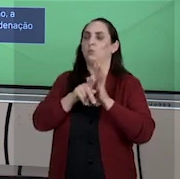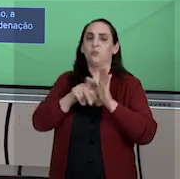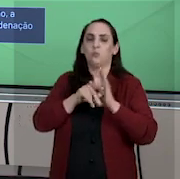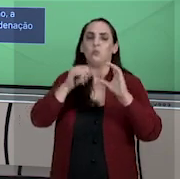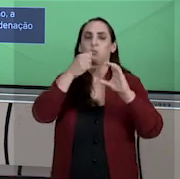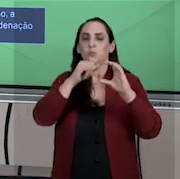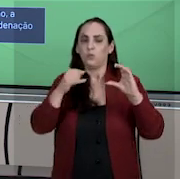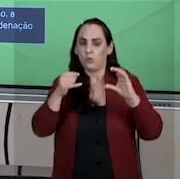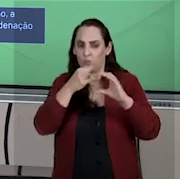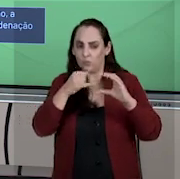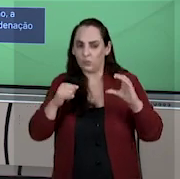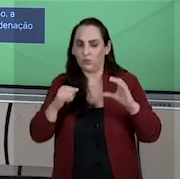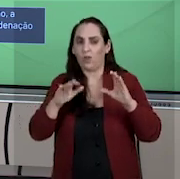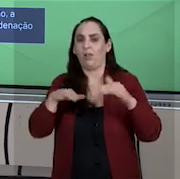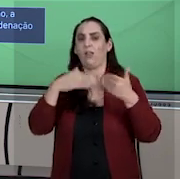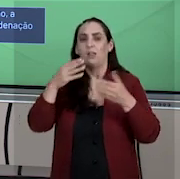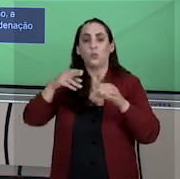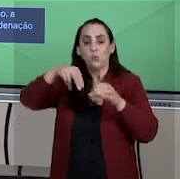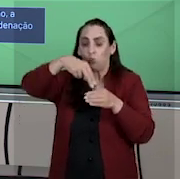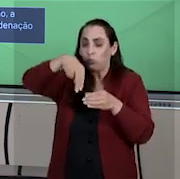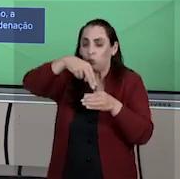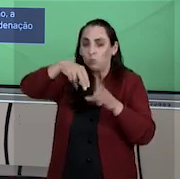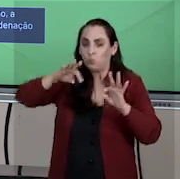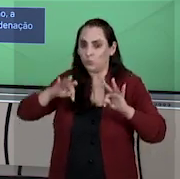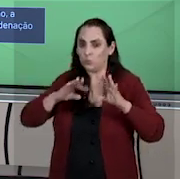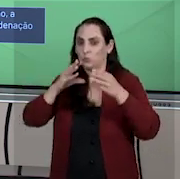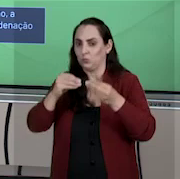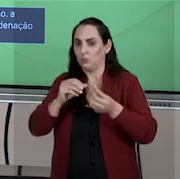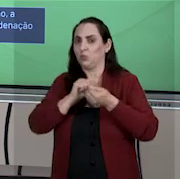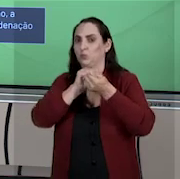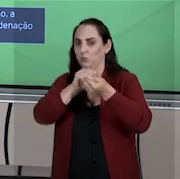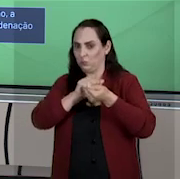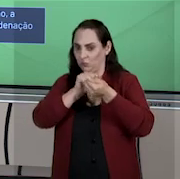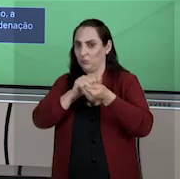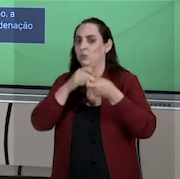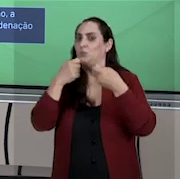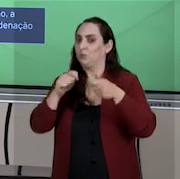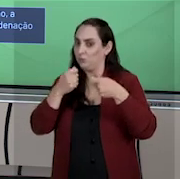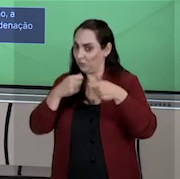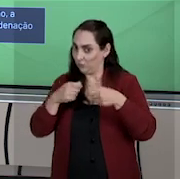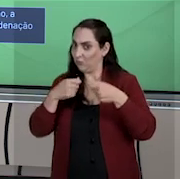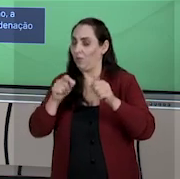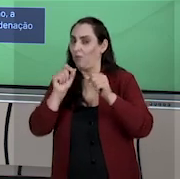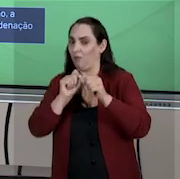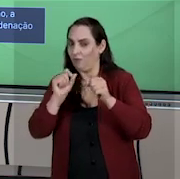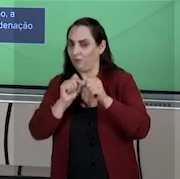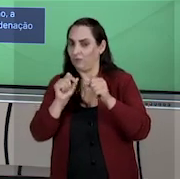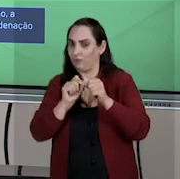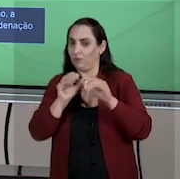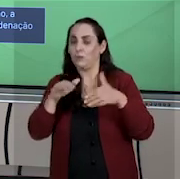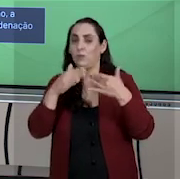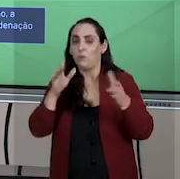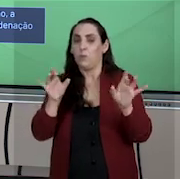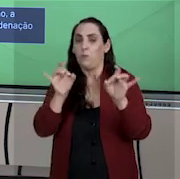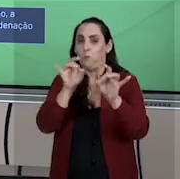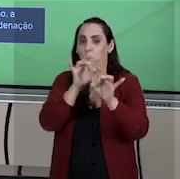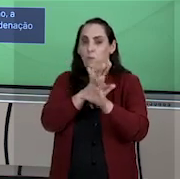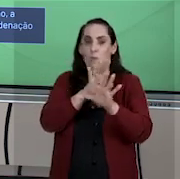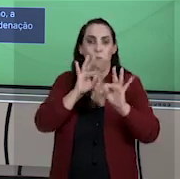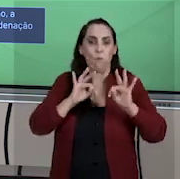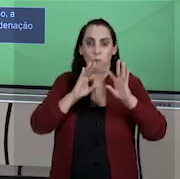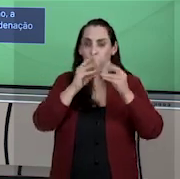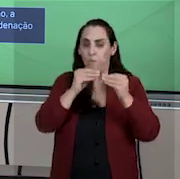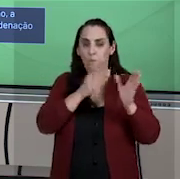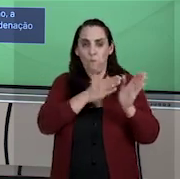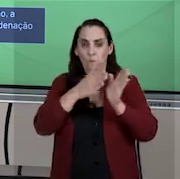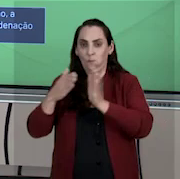faça as funções vitais dela, exerça o metabolismo. Quando ela termina de executar a sua